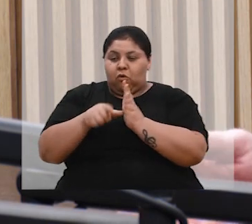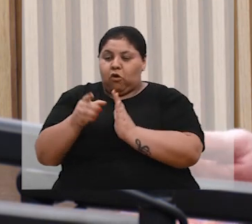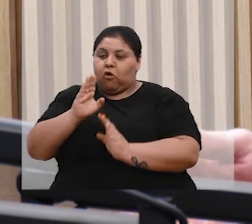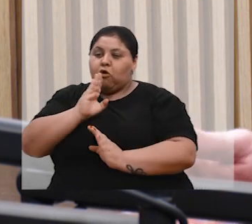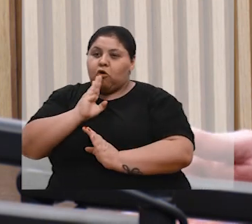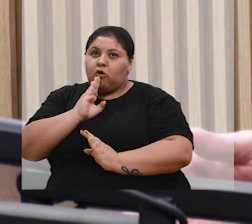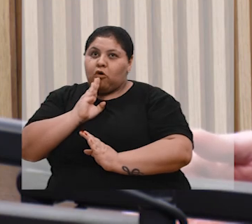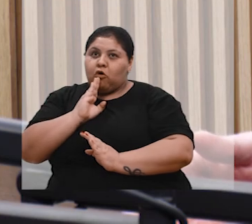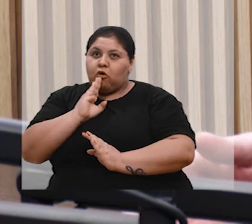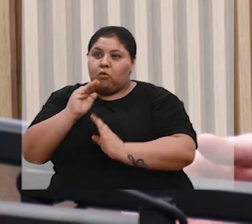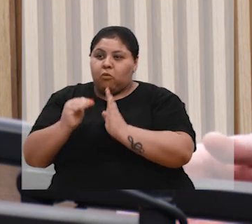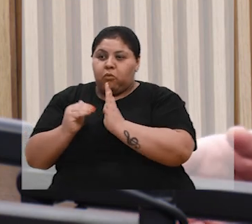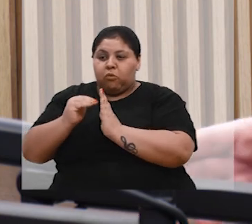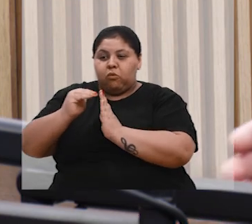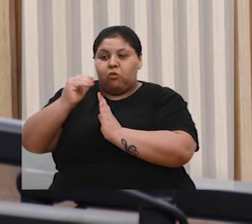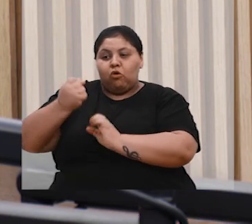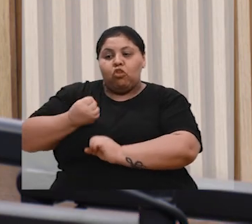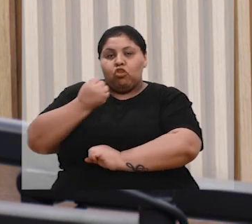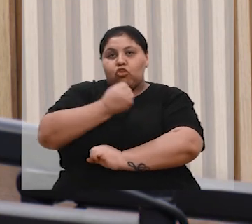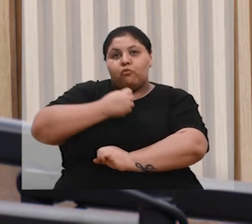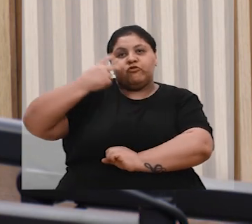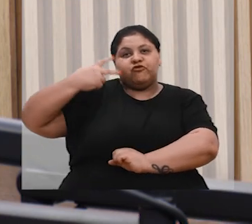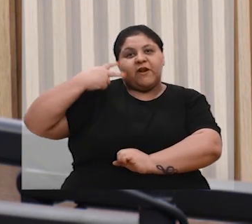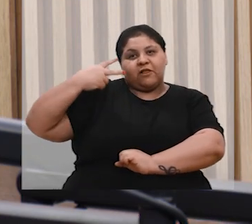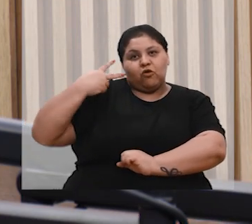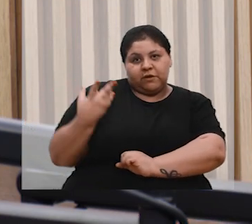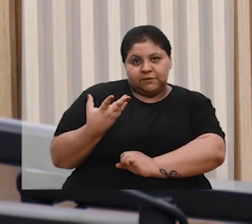um aumento do número de vereadores.